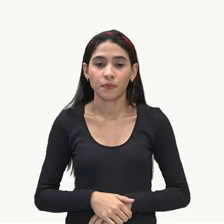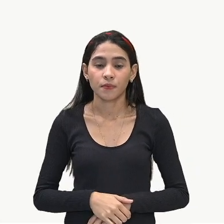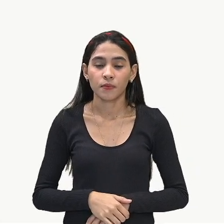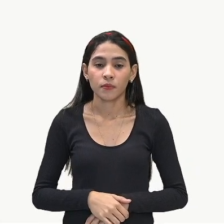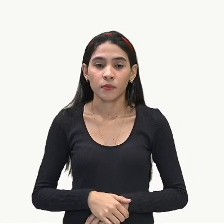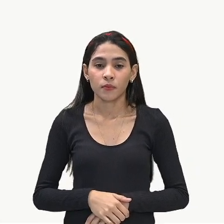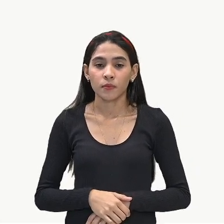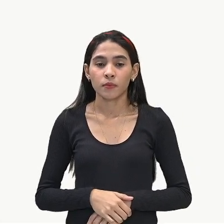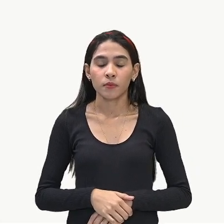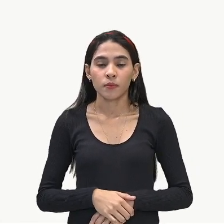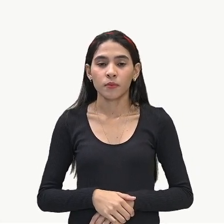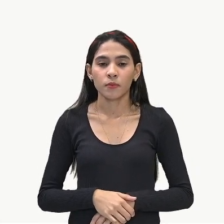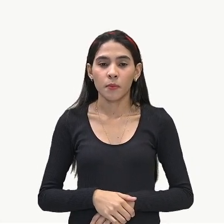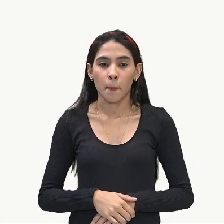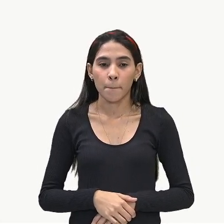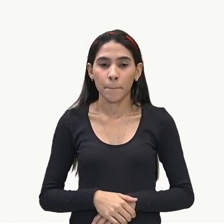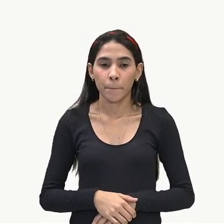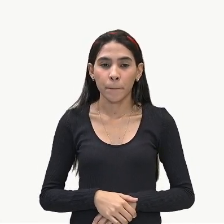delas separadamente, tá?